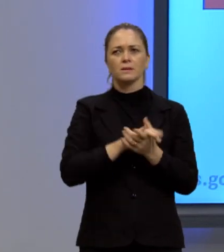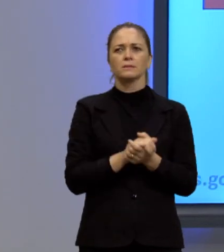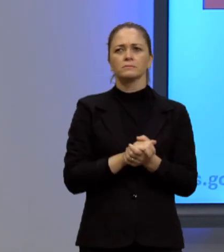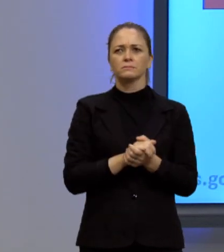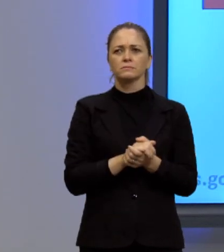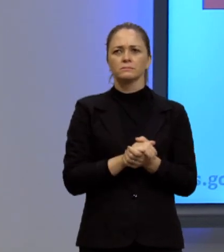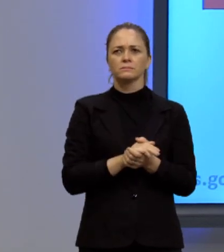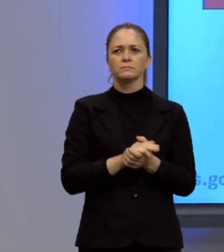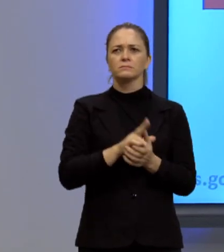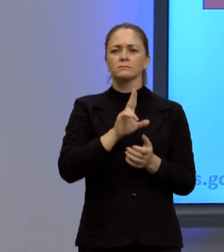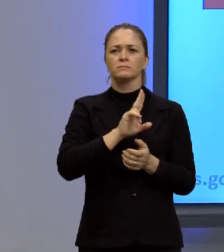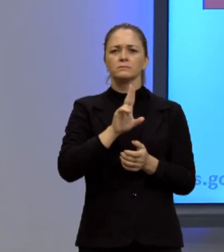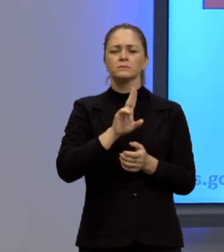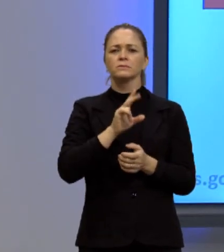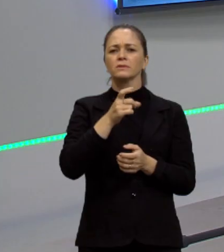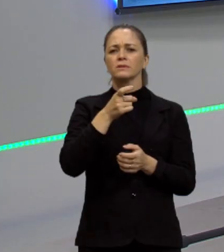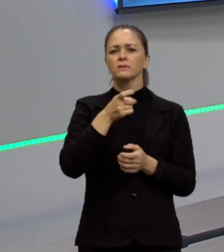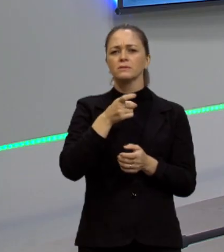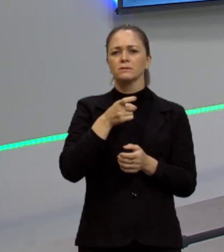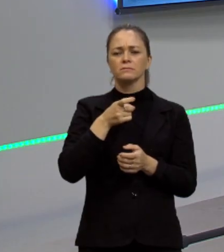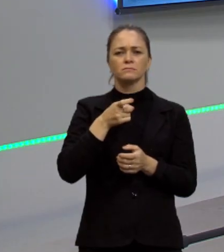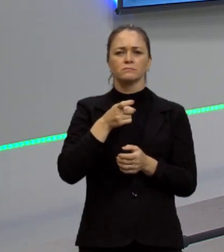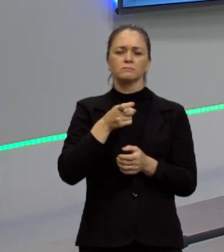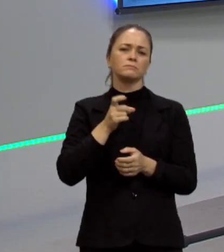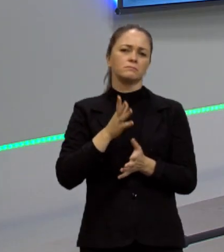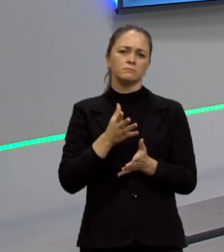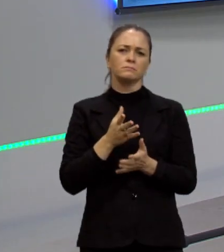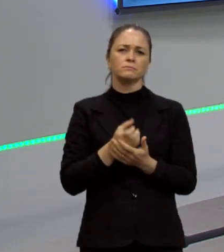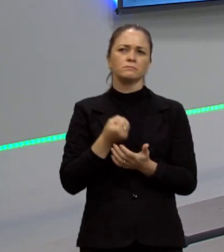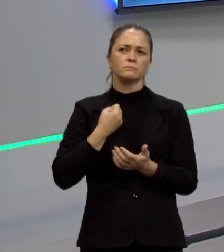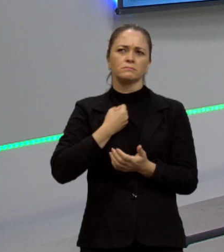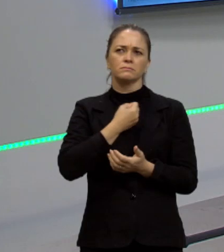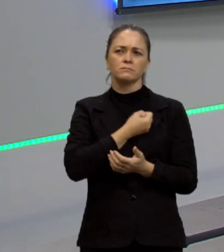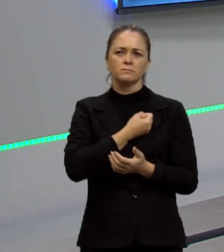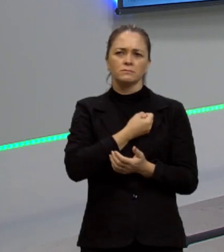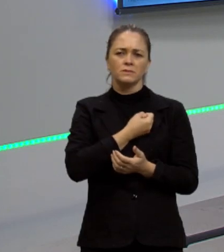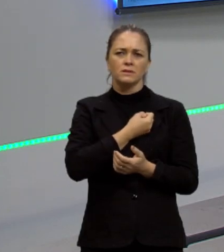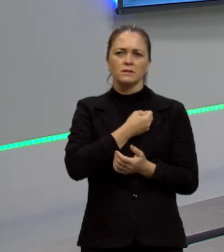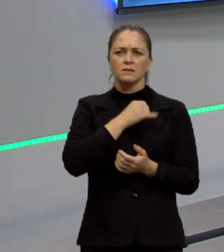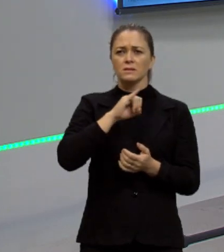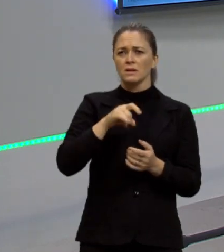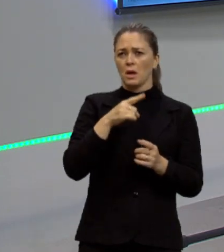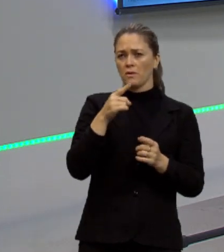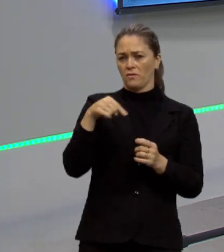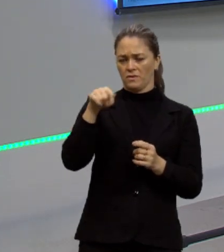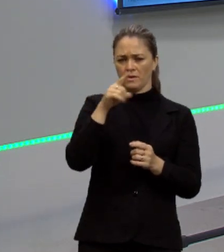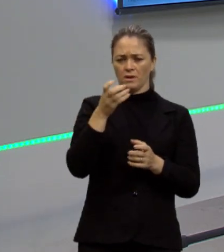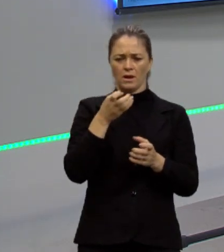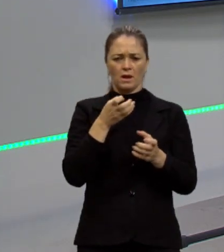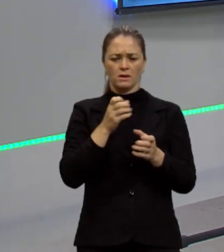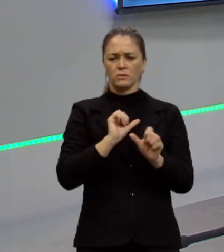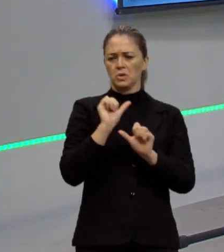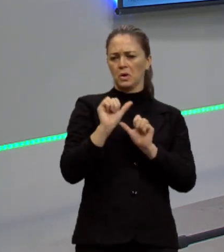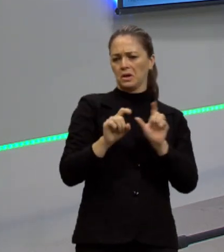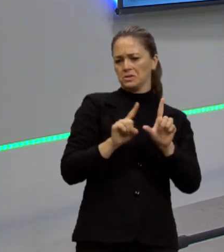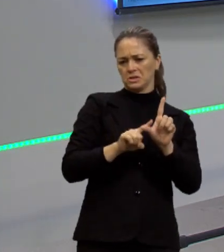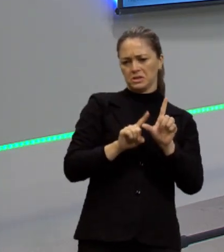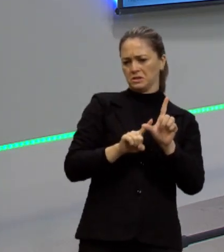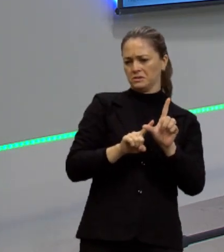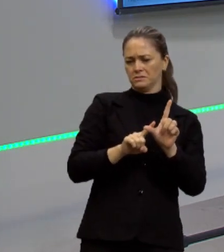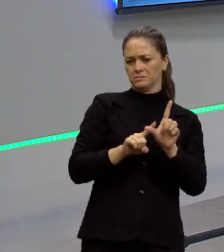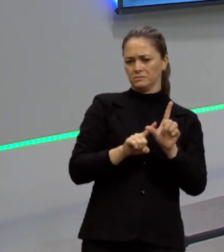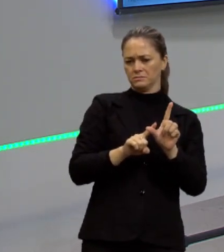de x. Certo? Mas se alguém que está aí nos assistindo, organiza o pensamento de chamar um número qualquer de